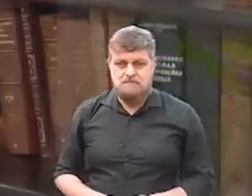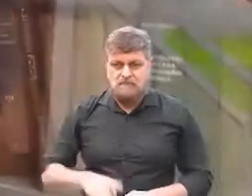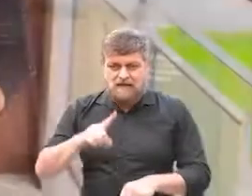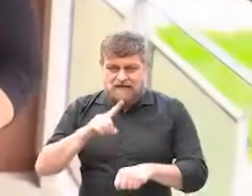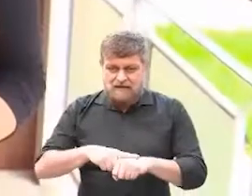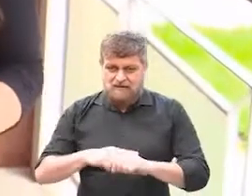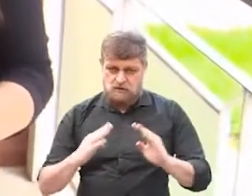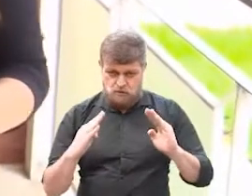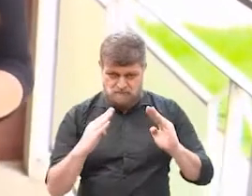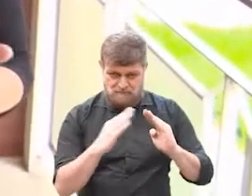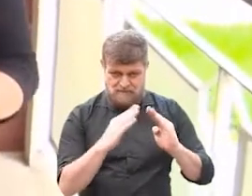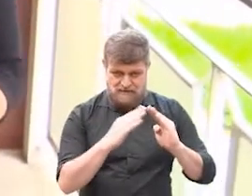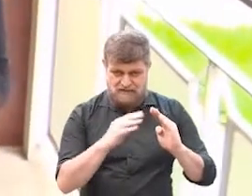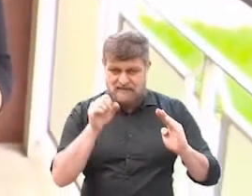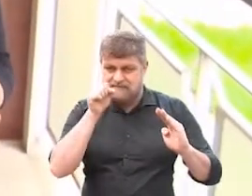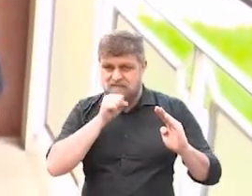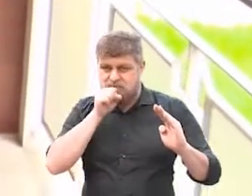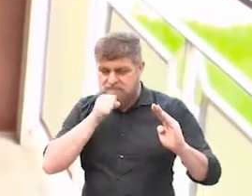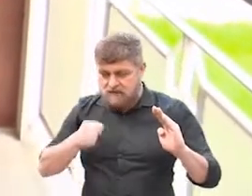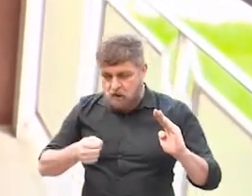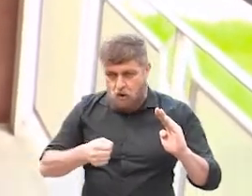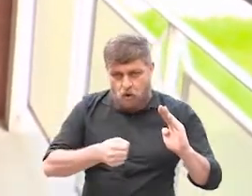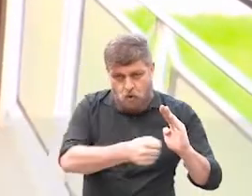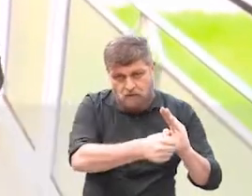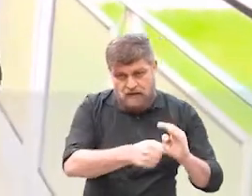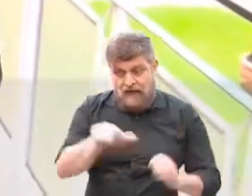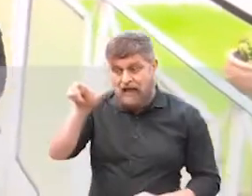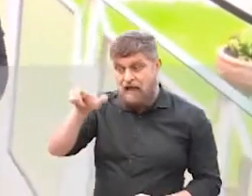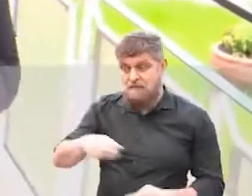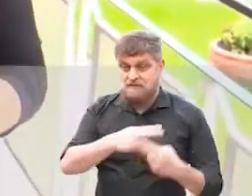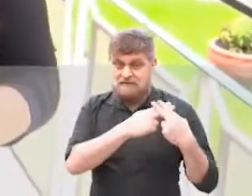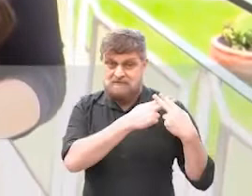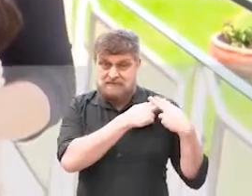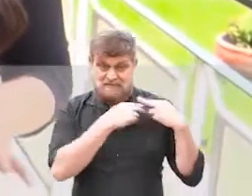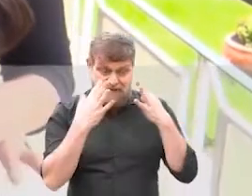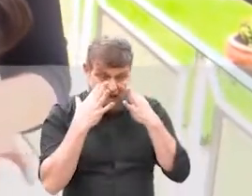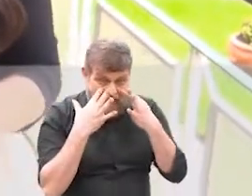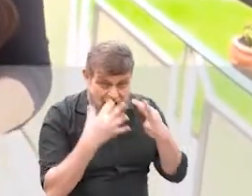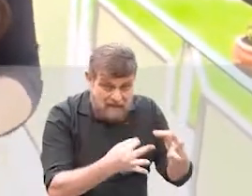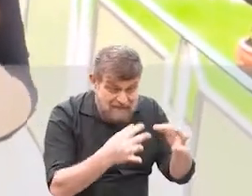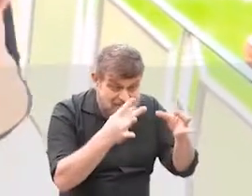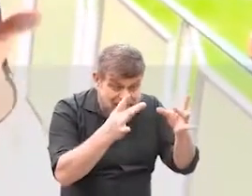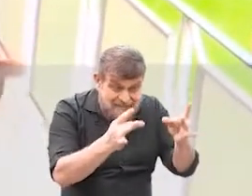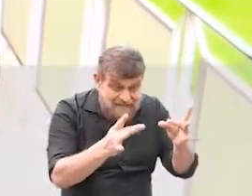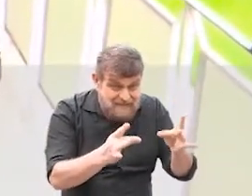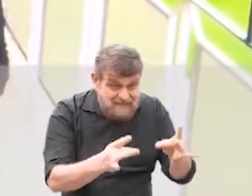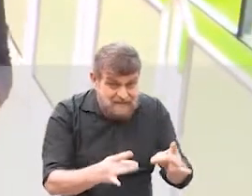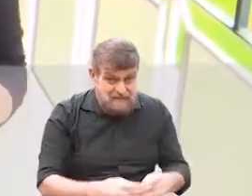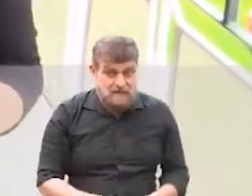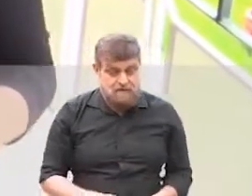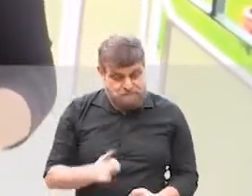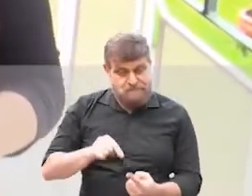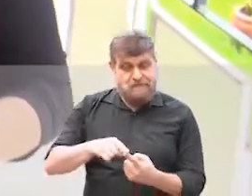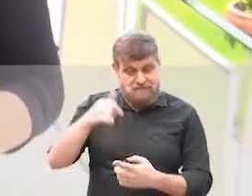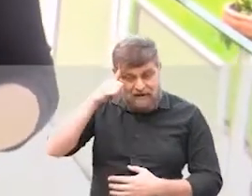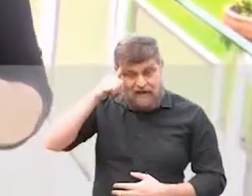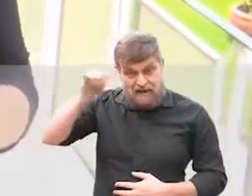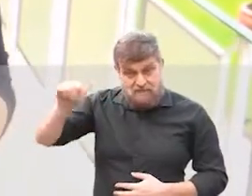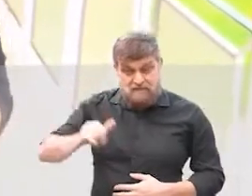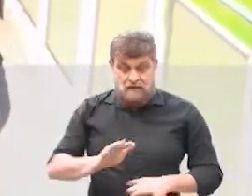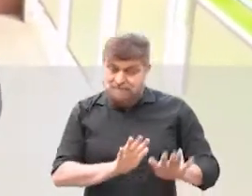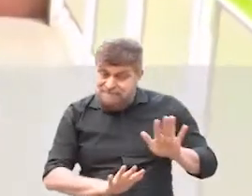agiu. Na hora de hospedar um idoso em uma casa de repouso, é necessário que o responsável se atente a alguns detalhes para